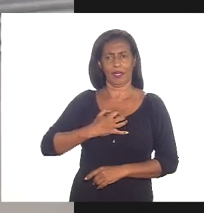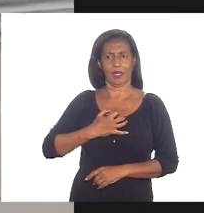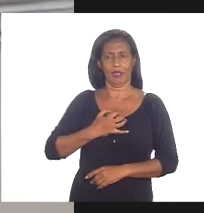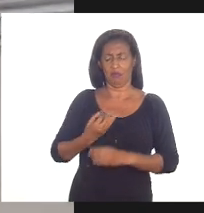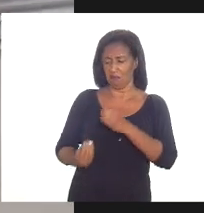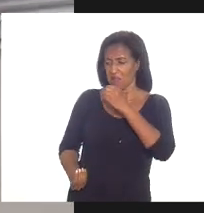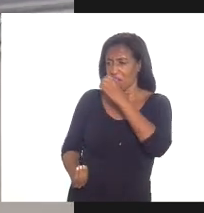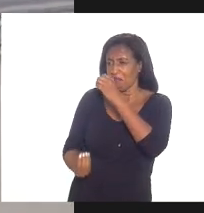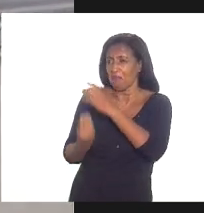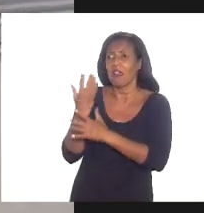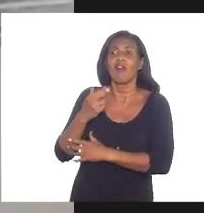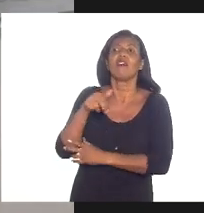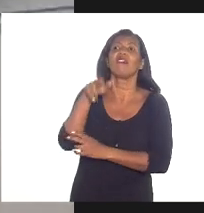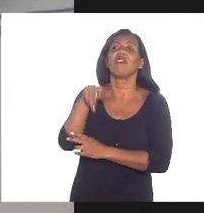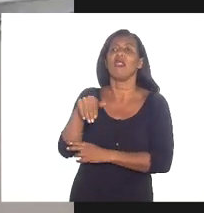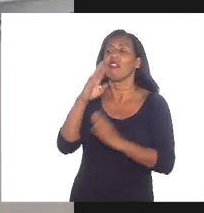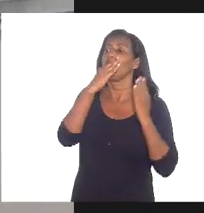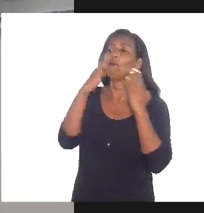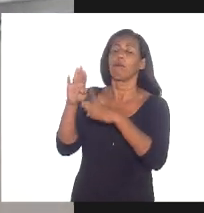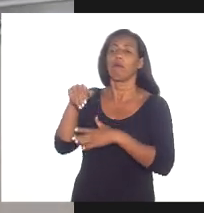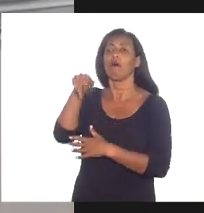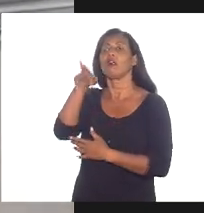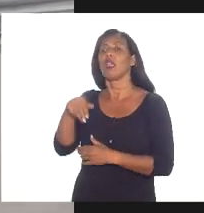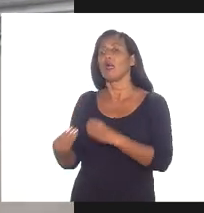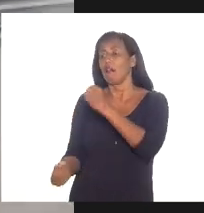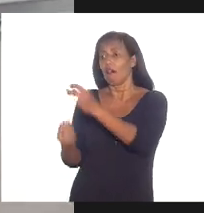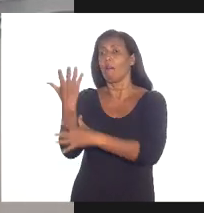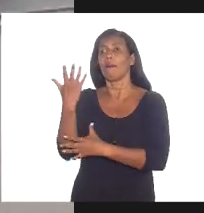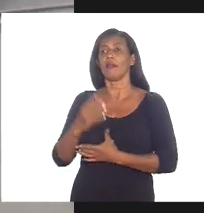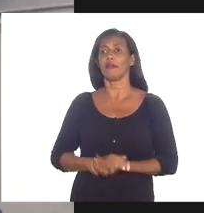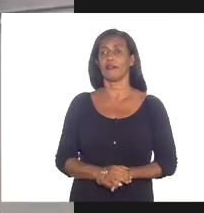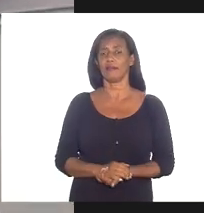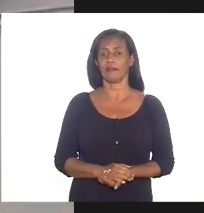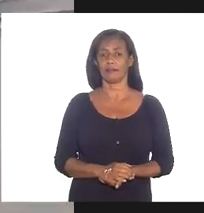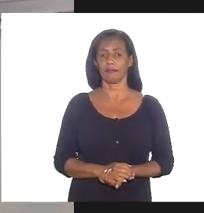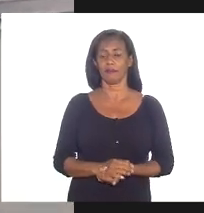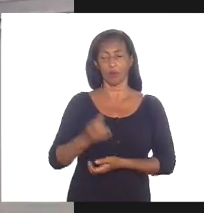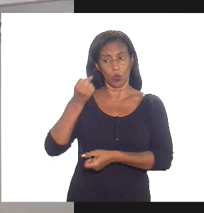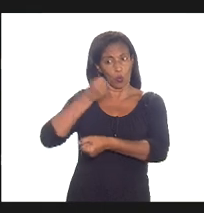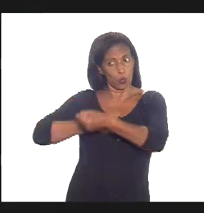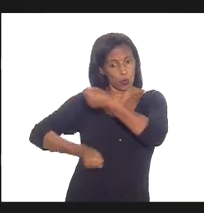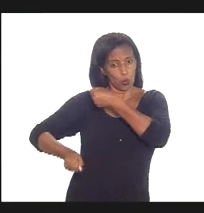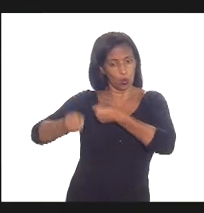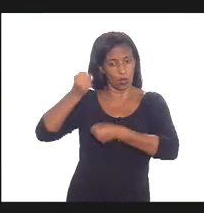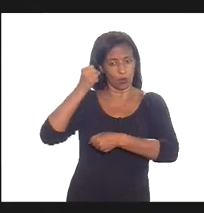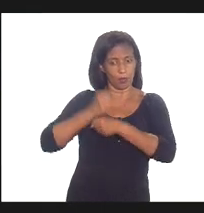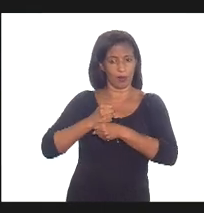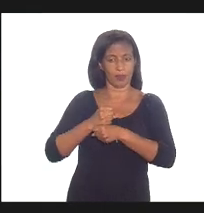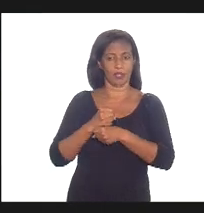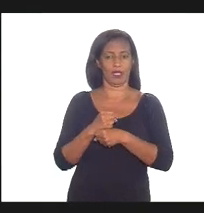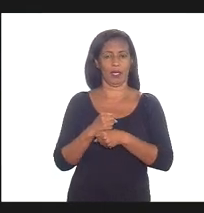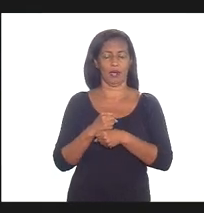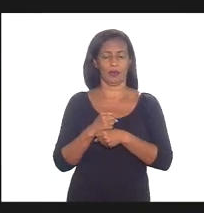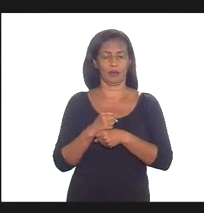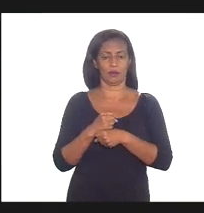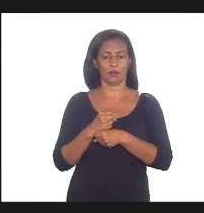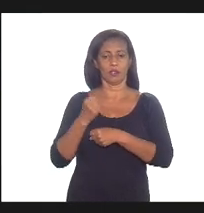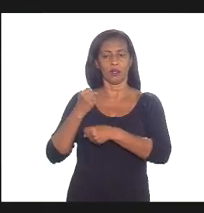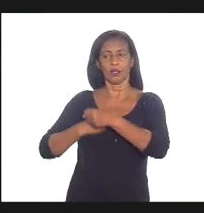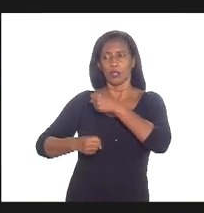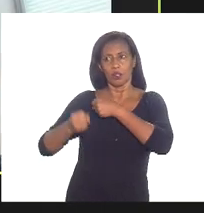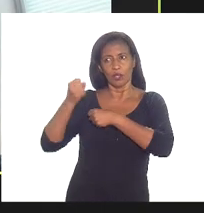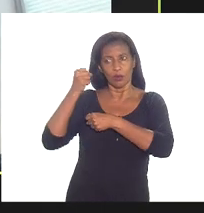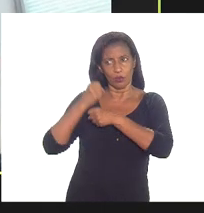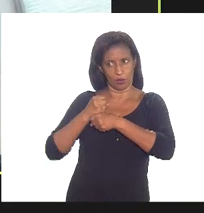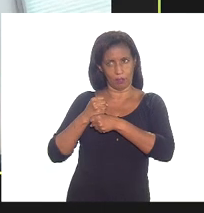apareça quem foi ameaçado. Eu já falei isso no ano passado, quando aconteceu a questão